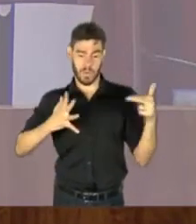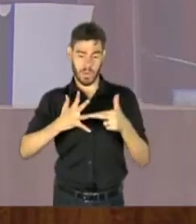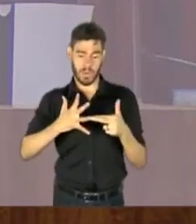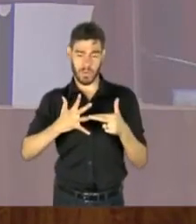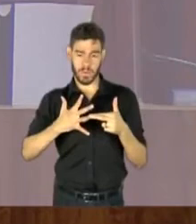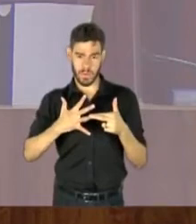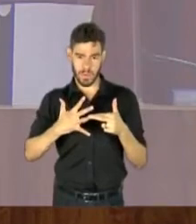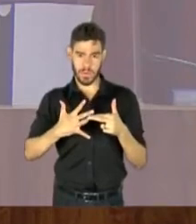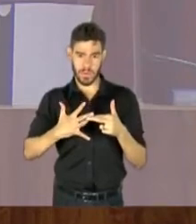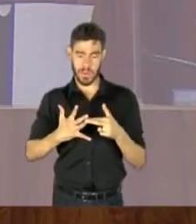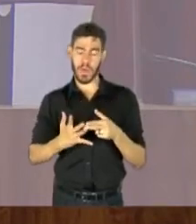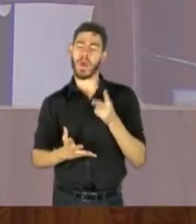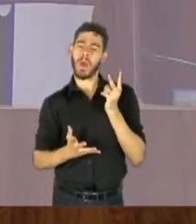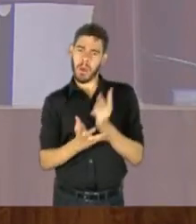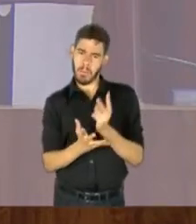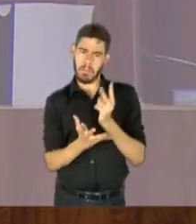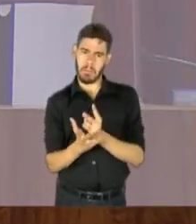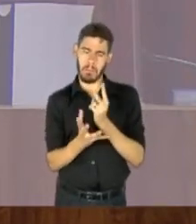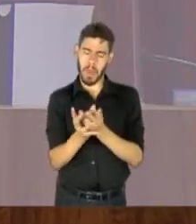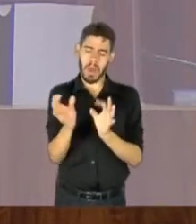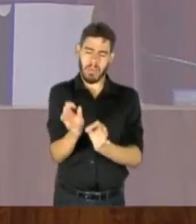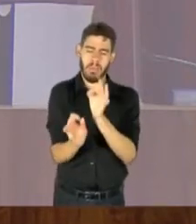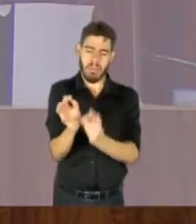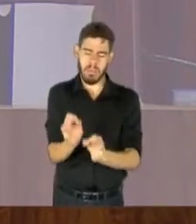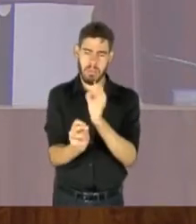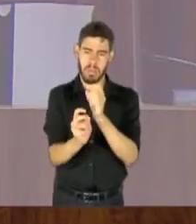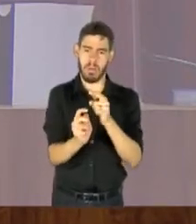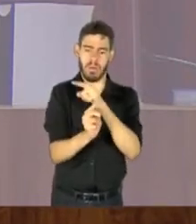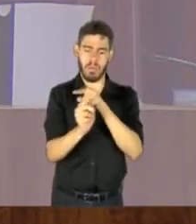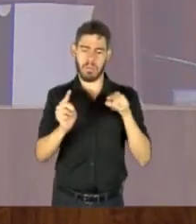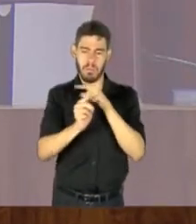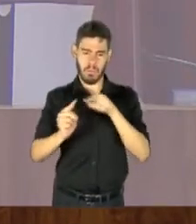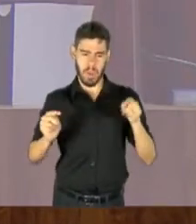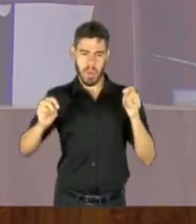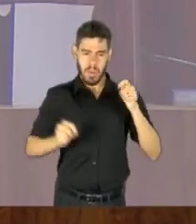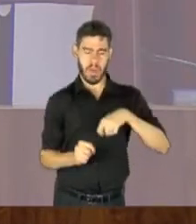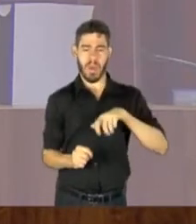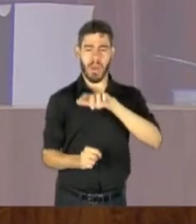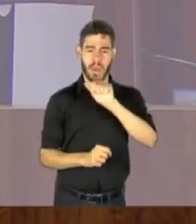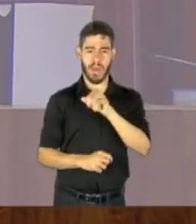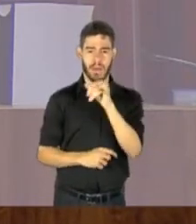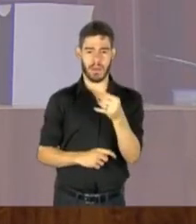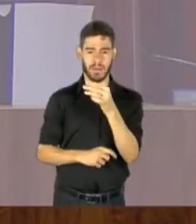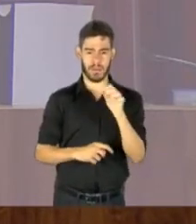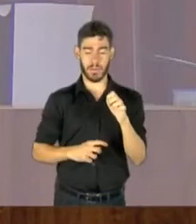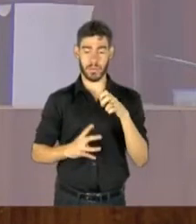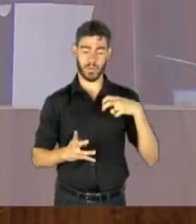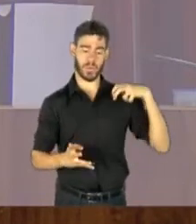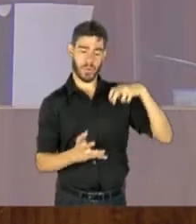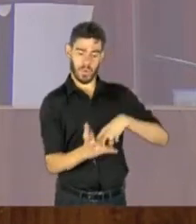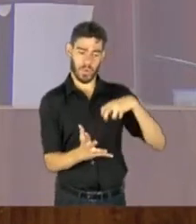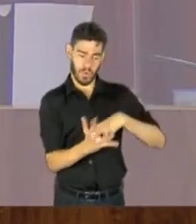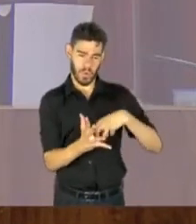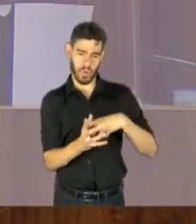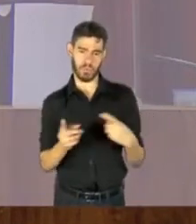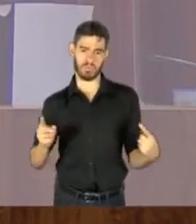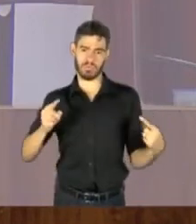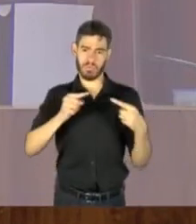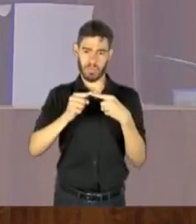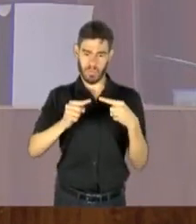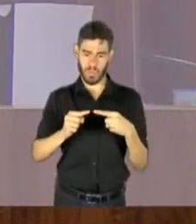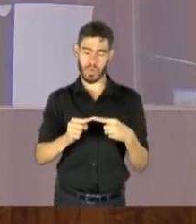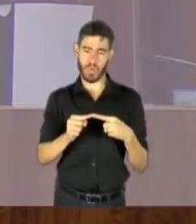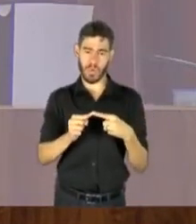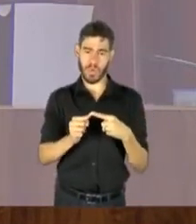recurso para manter o julgamento de parcial procedência da AGE e as sanções aplicadas,